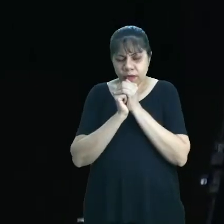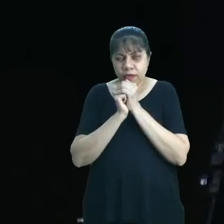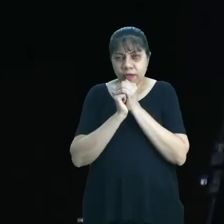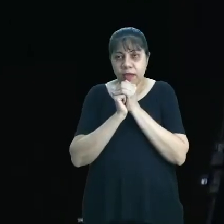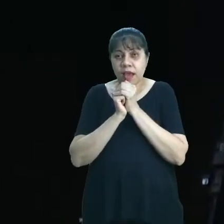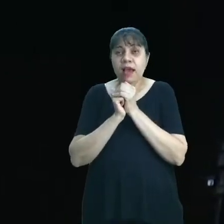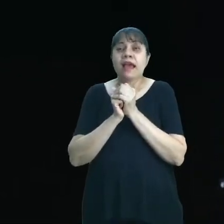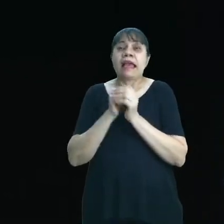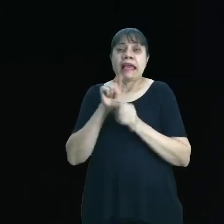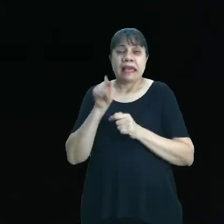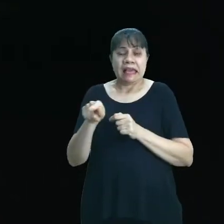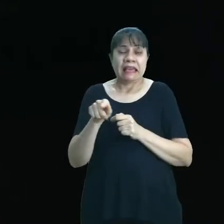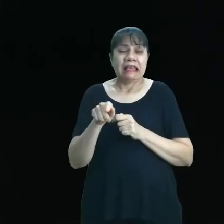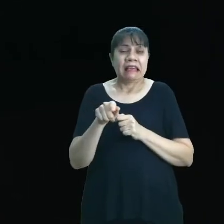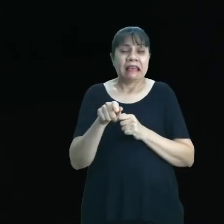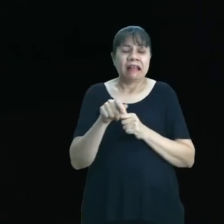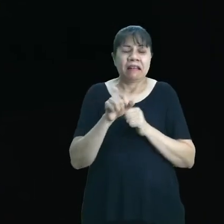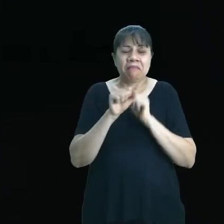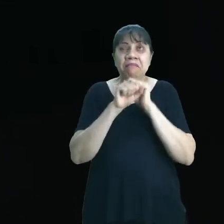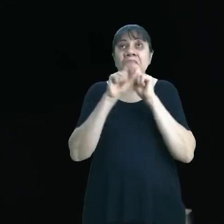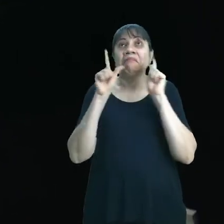Acho que ela nunca imaginava que eu ia entrar ali.